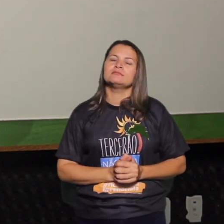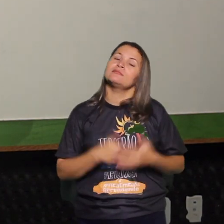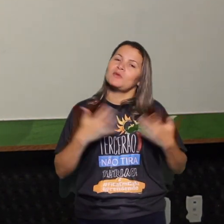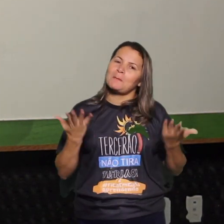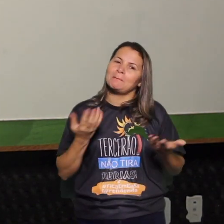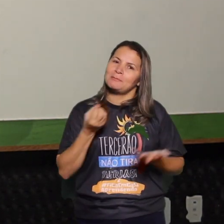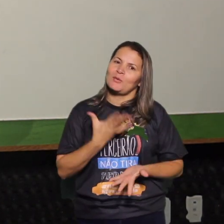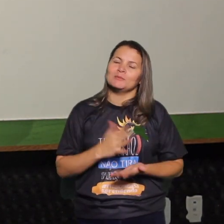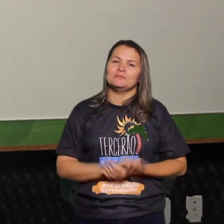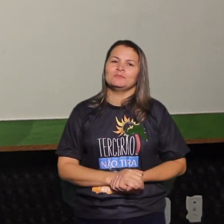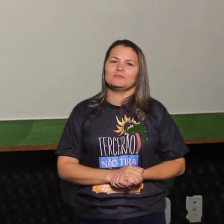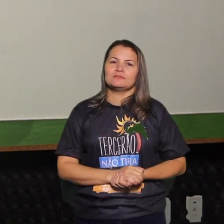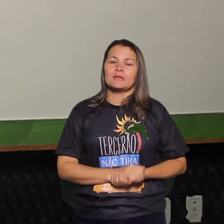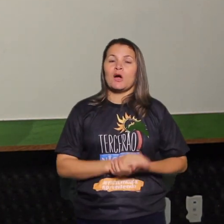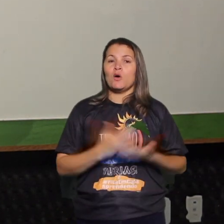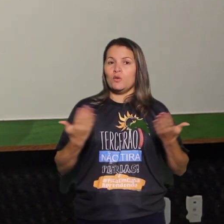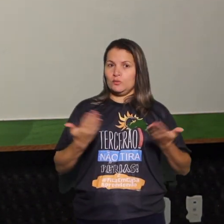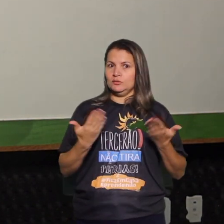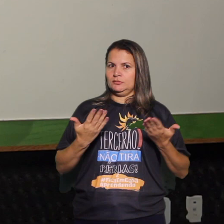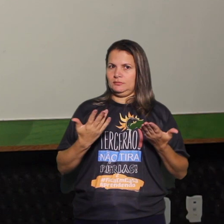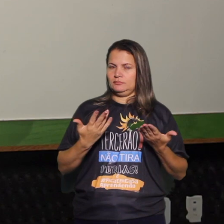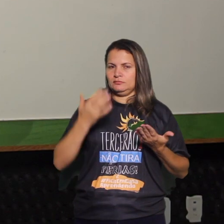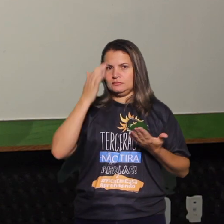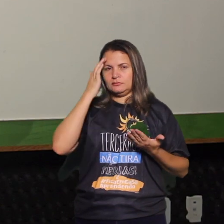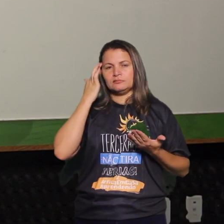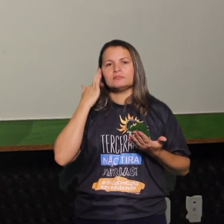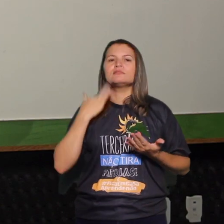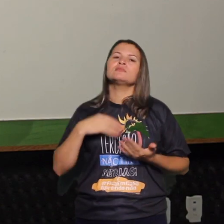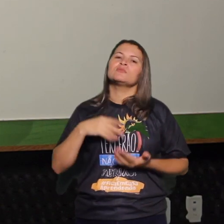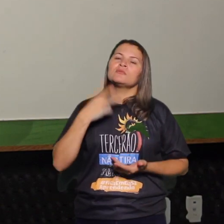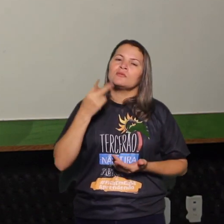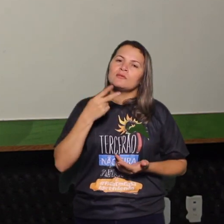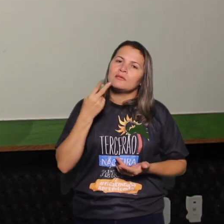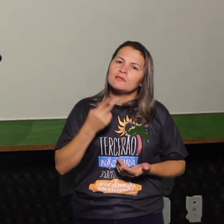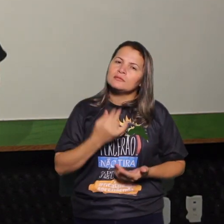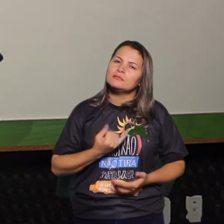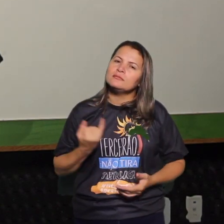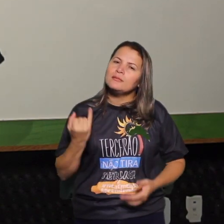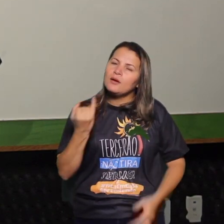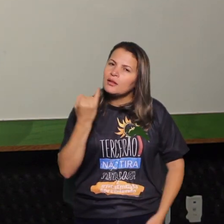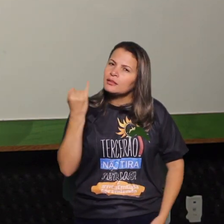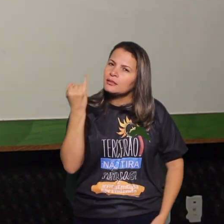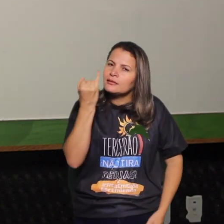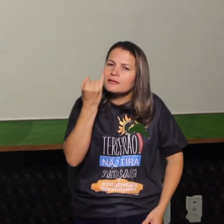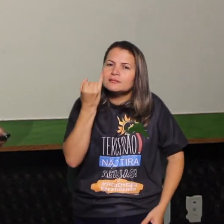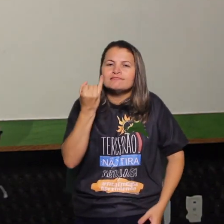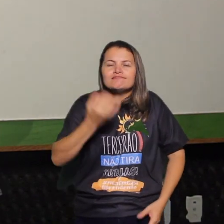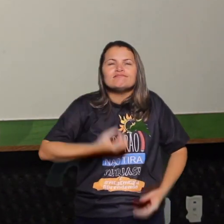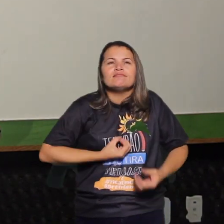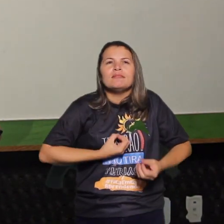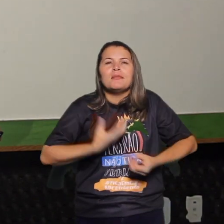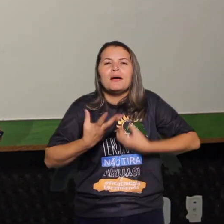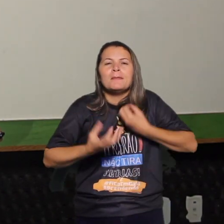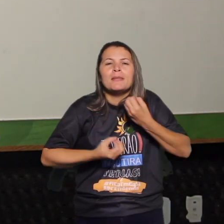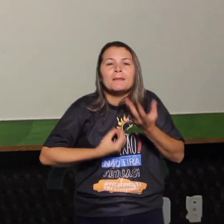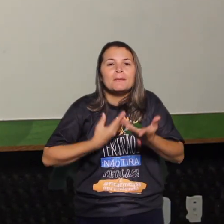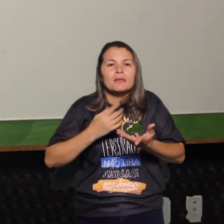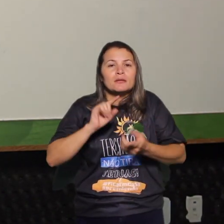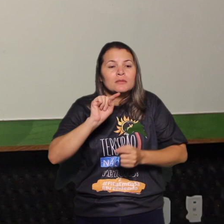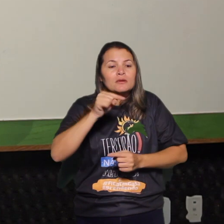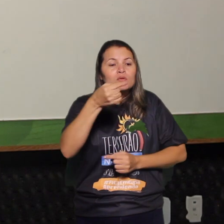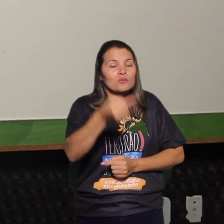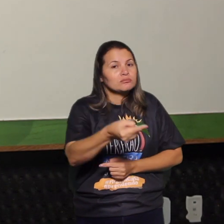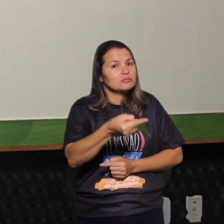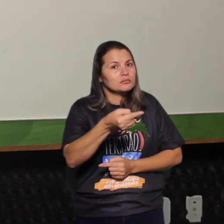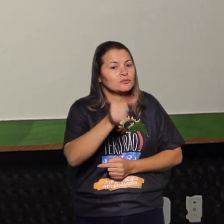Bom, gente, hoje nós falamos da importância de se expressar. Para quê? Para que o outro entenda o que você vai